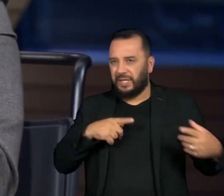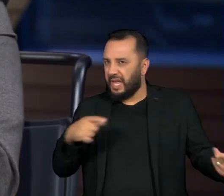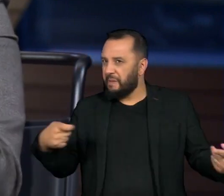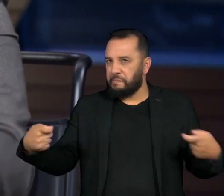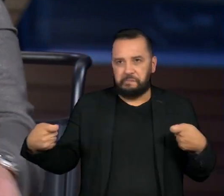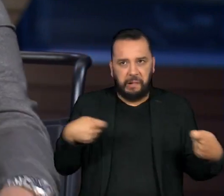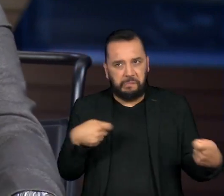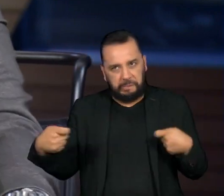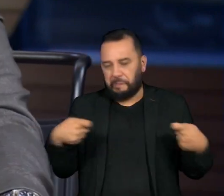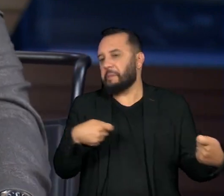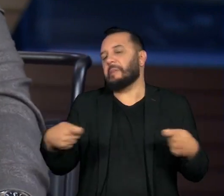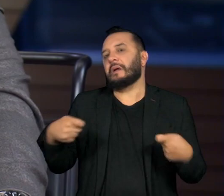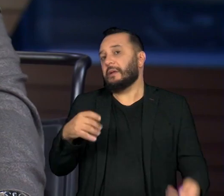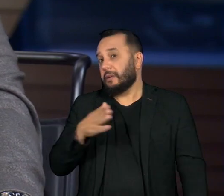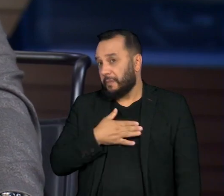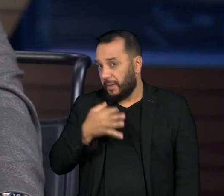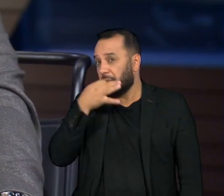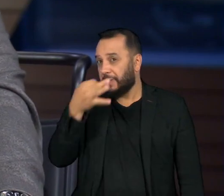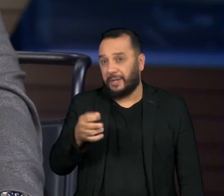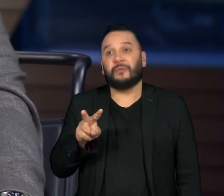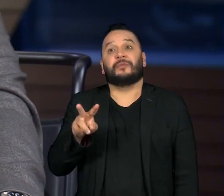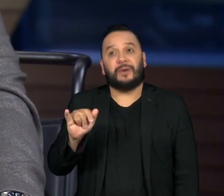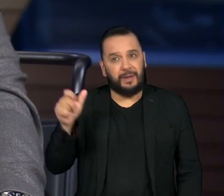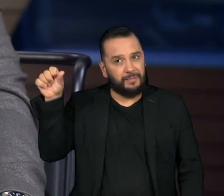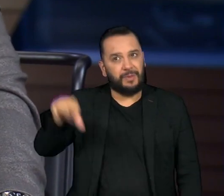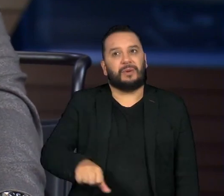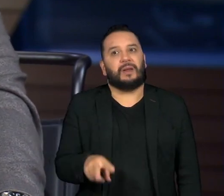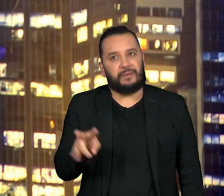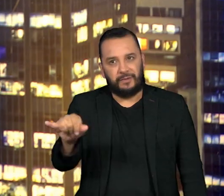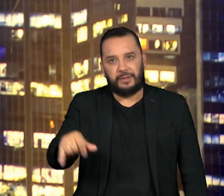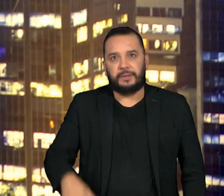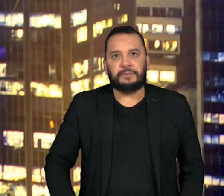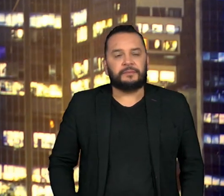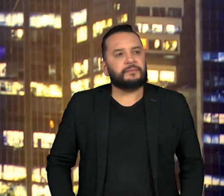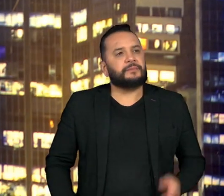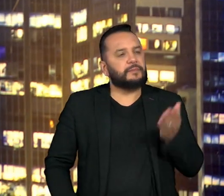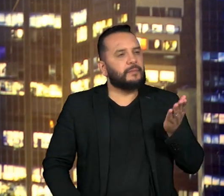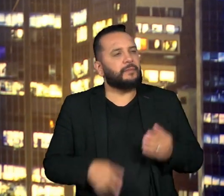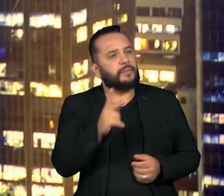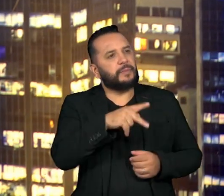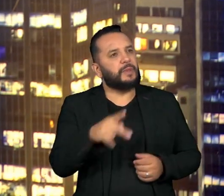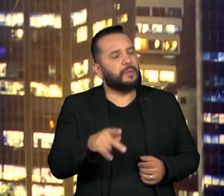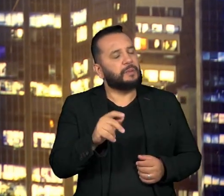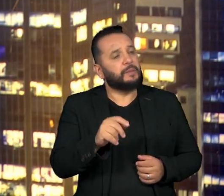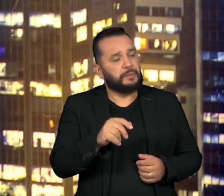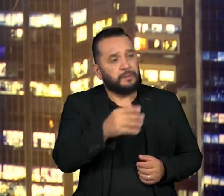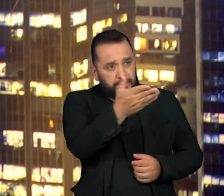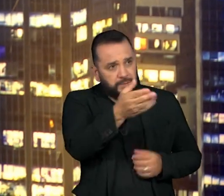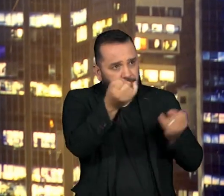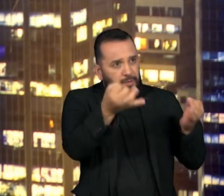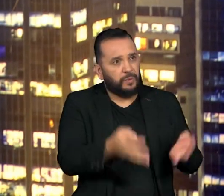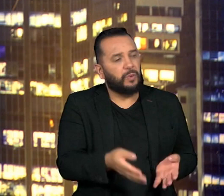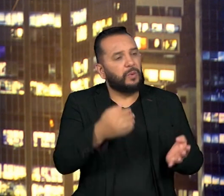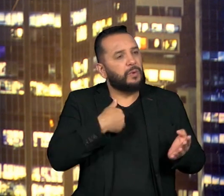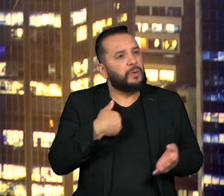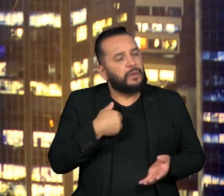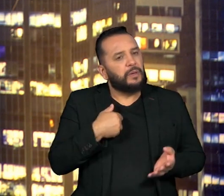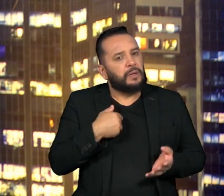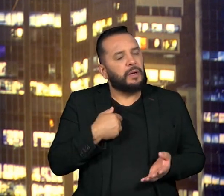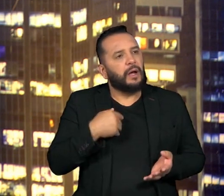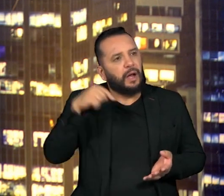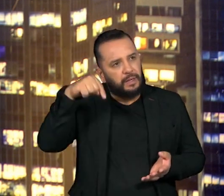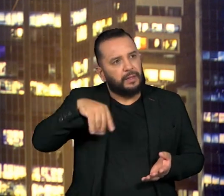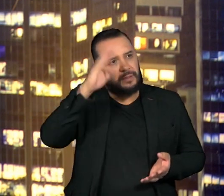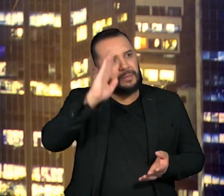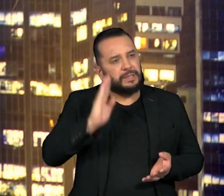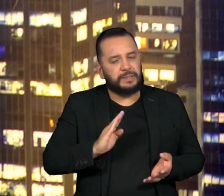gerado conflitos e, na minha visão, vai gerar cada vez mais conflitos. O professor colocou que não precisa ir muito longe. Nós vimos aí recentemente também, estamos vendo ainda a